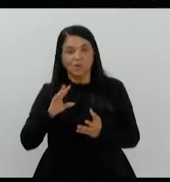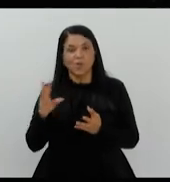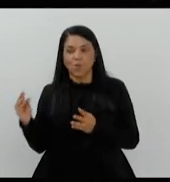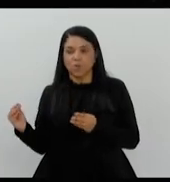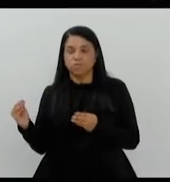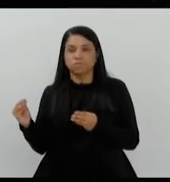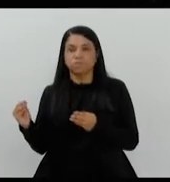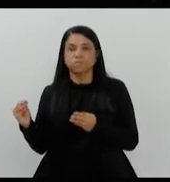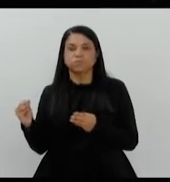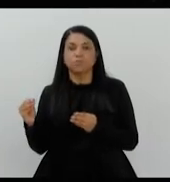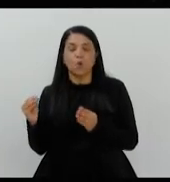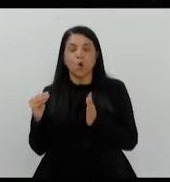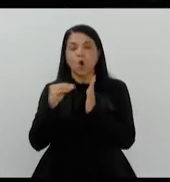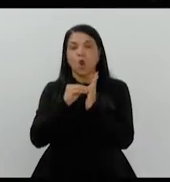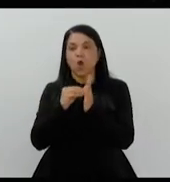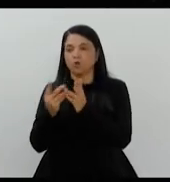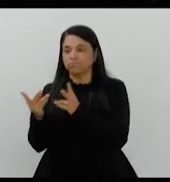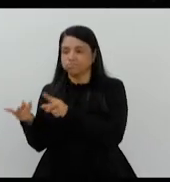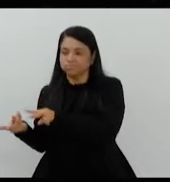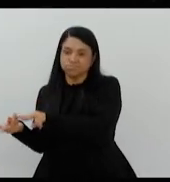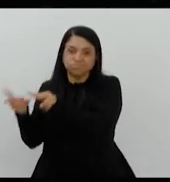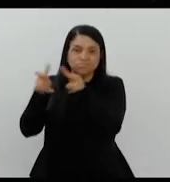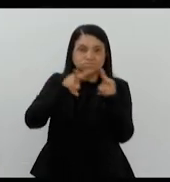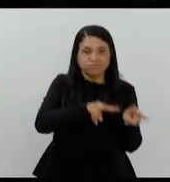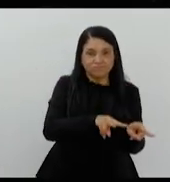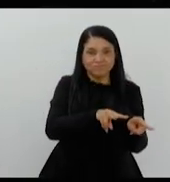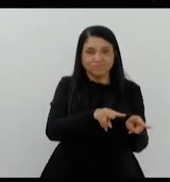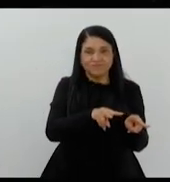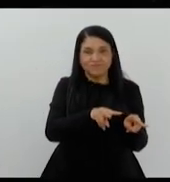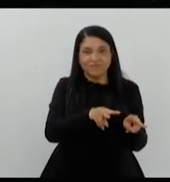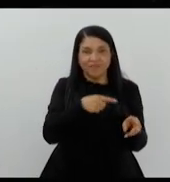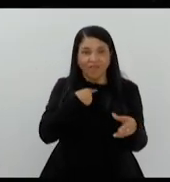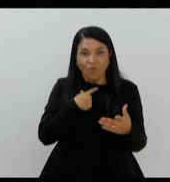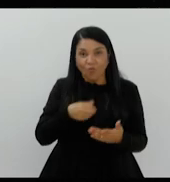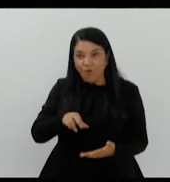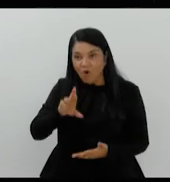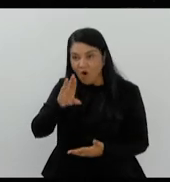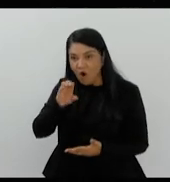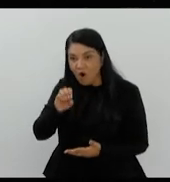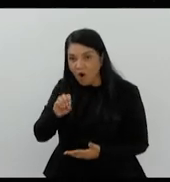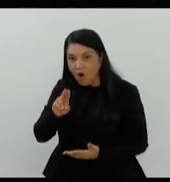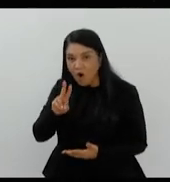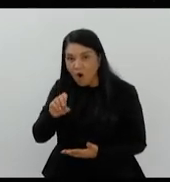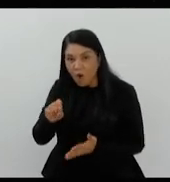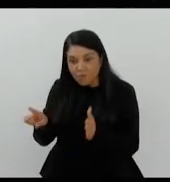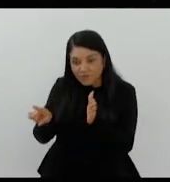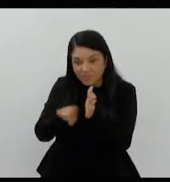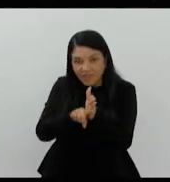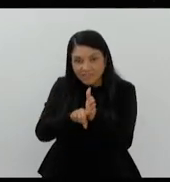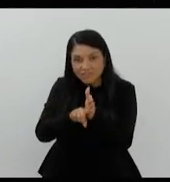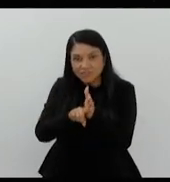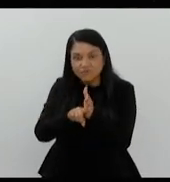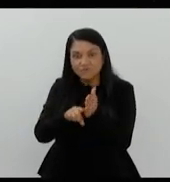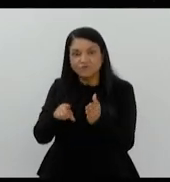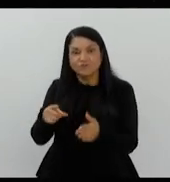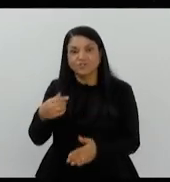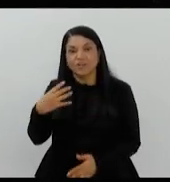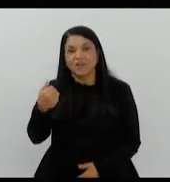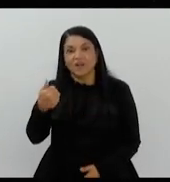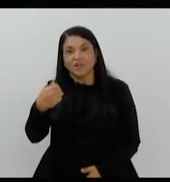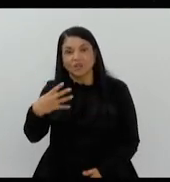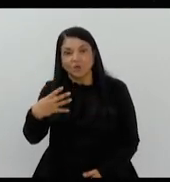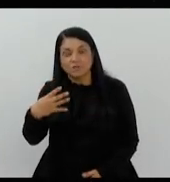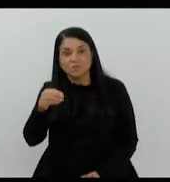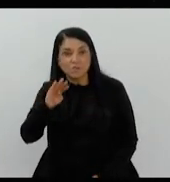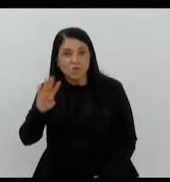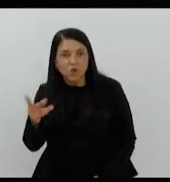Tesouro, com um rombo de 14,6 bilhões, que recurso do Tesouro ele vai botar?